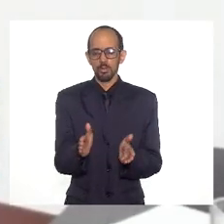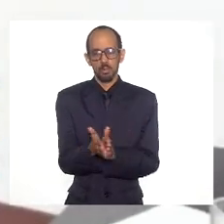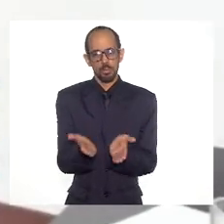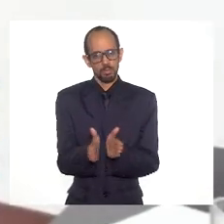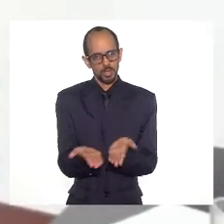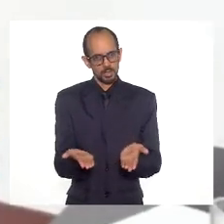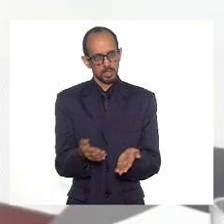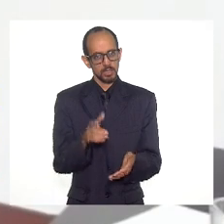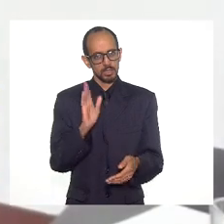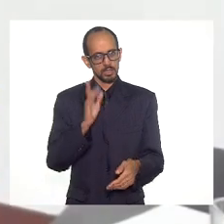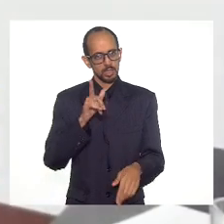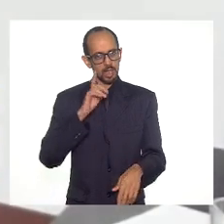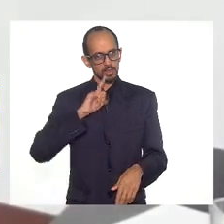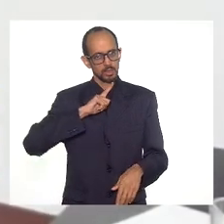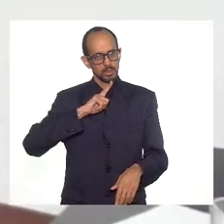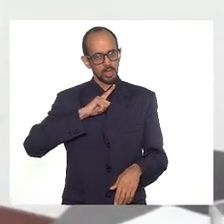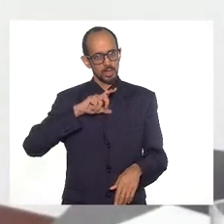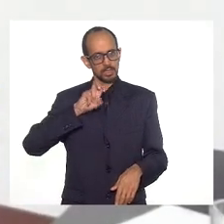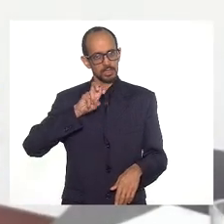bilhões de reais e que